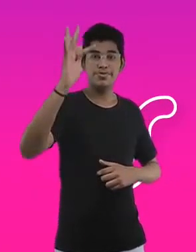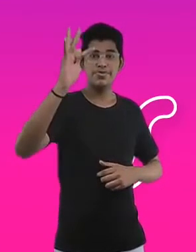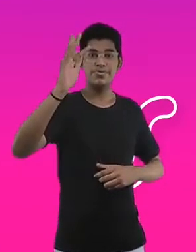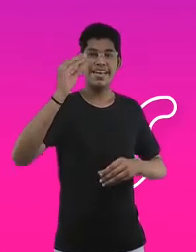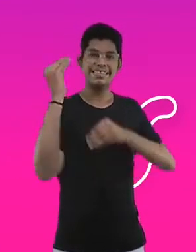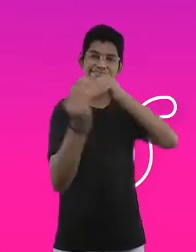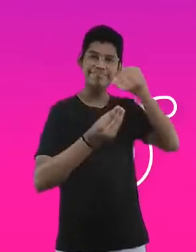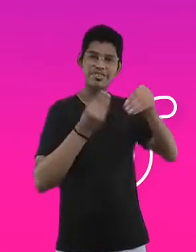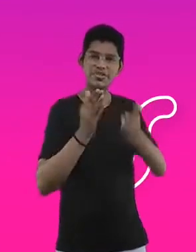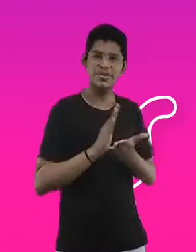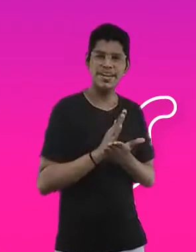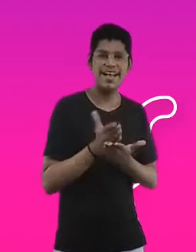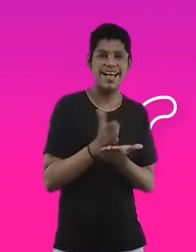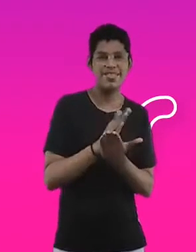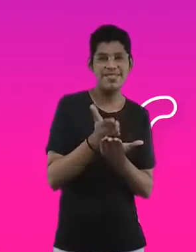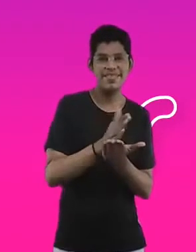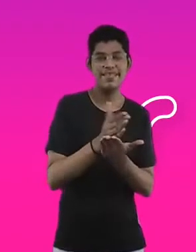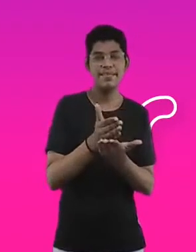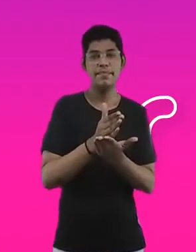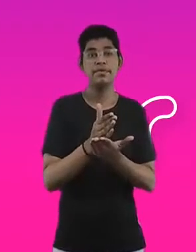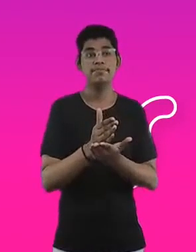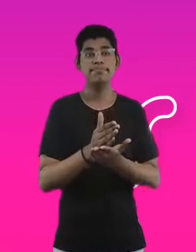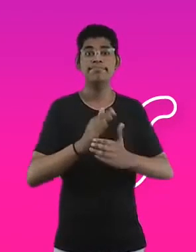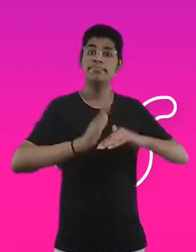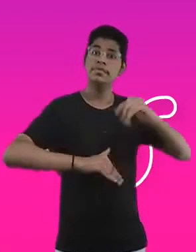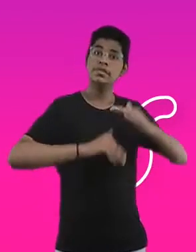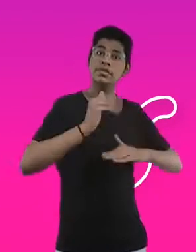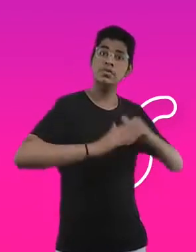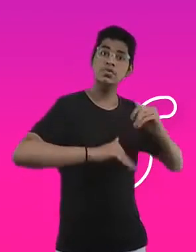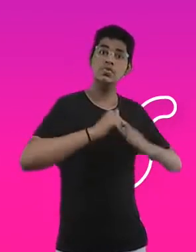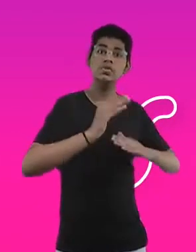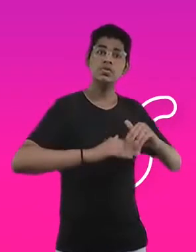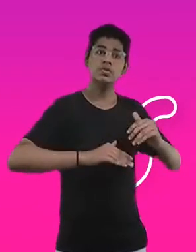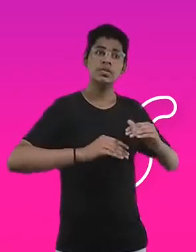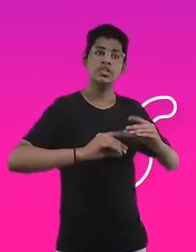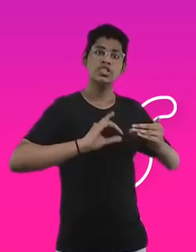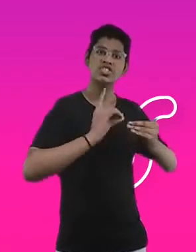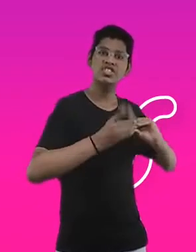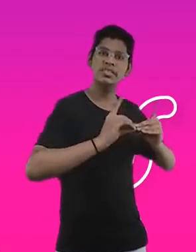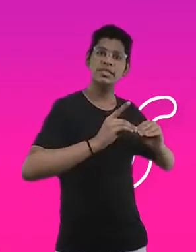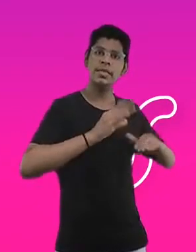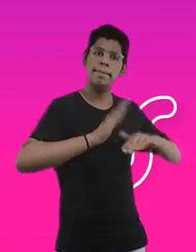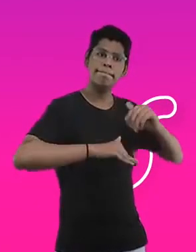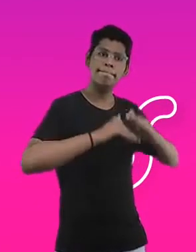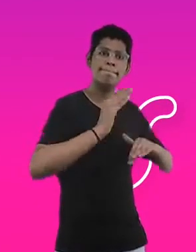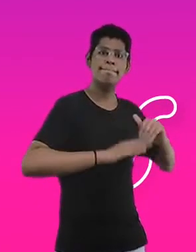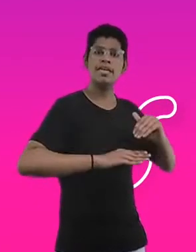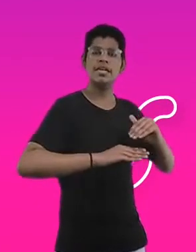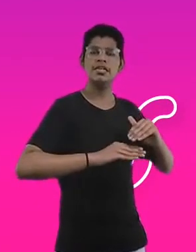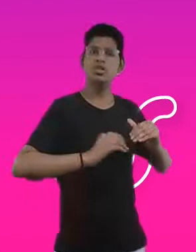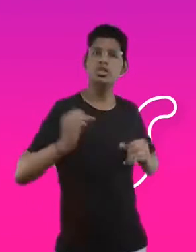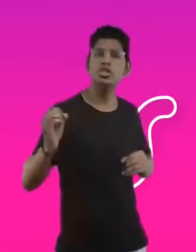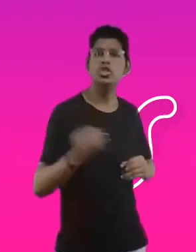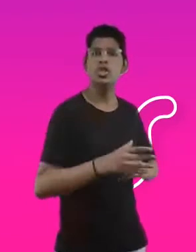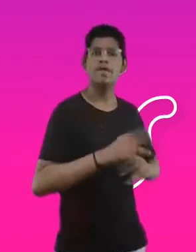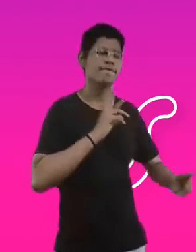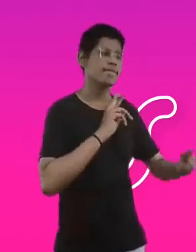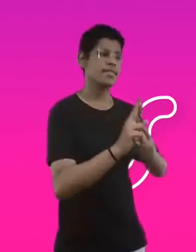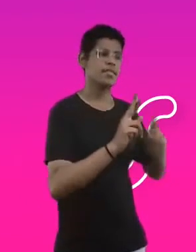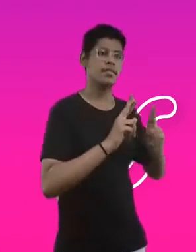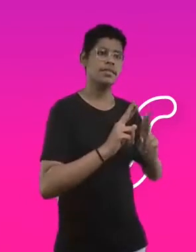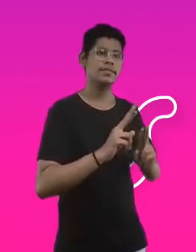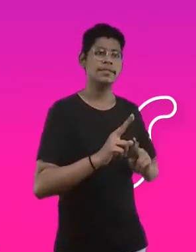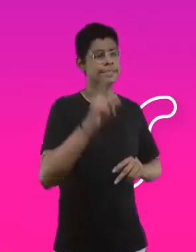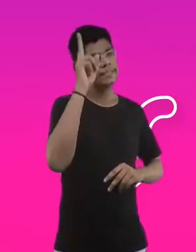também precisa construir novas dinâmicas e outras relações e entender a nossa